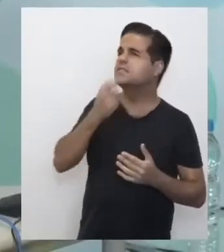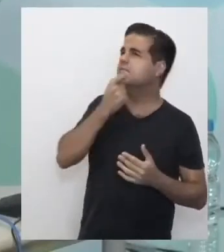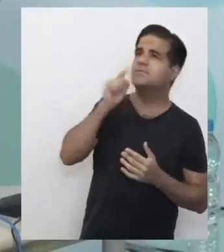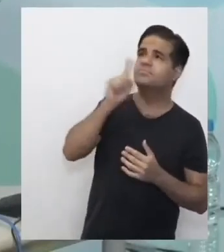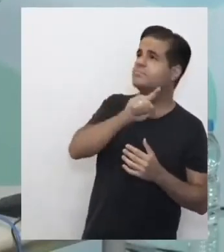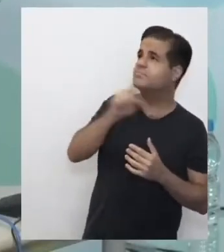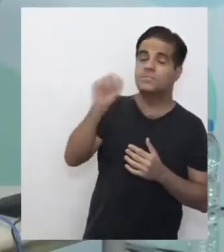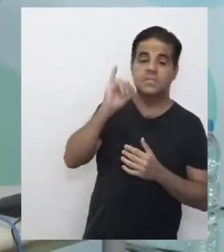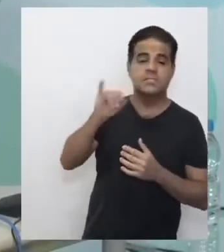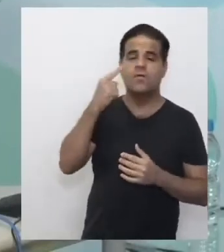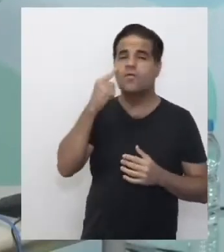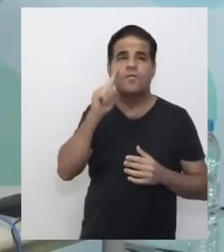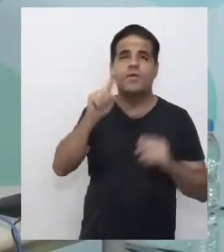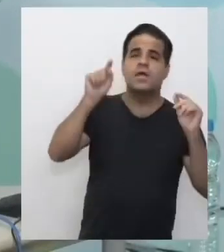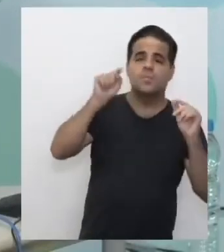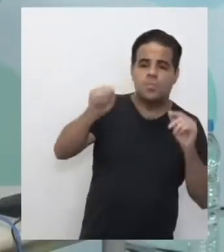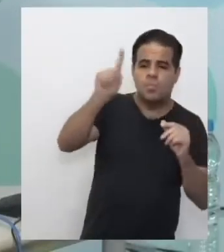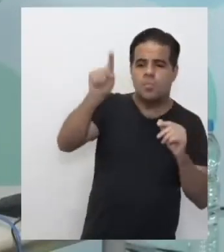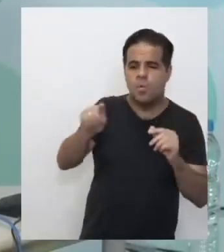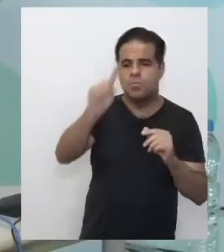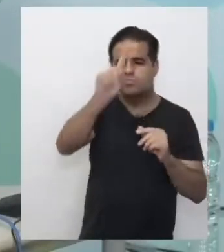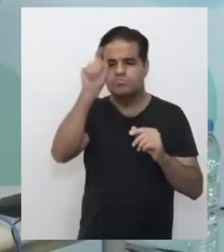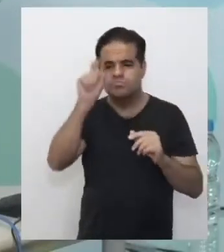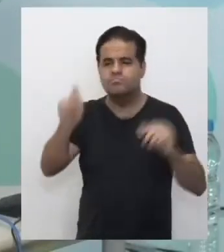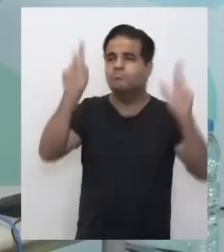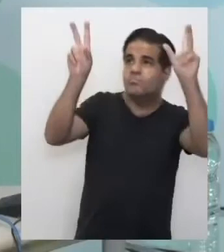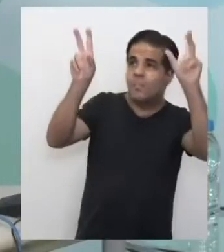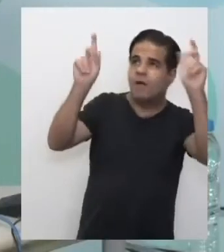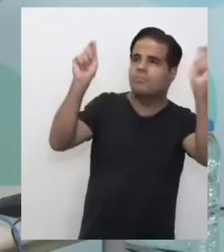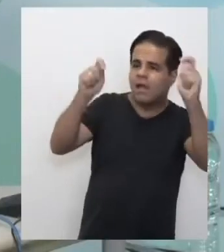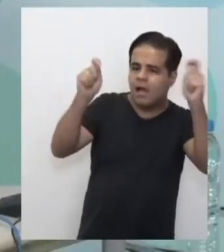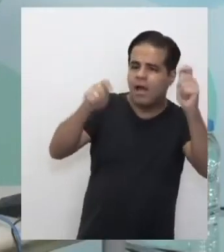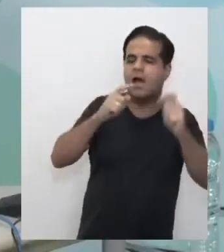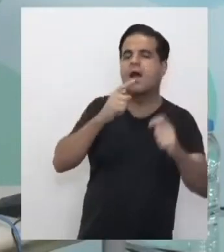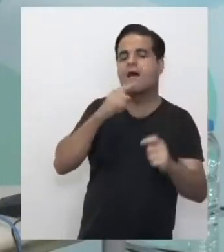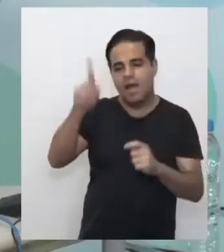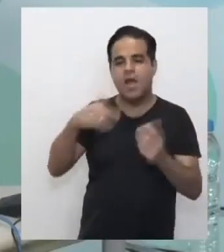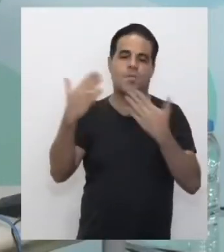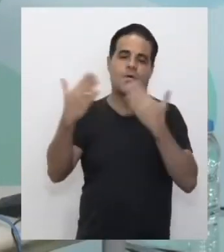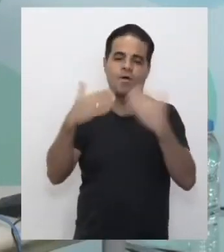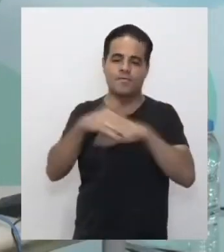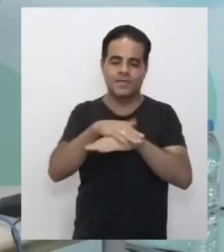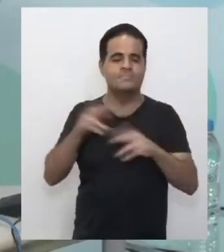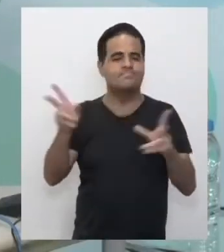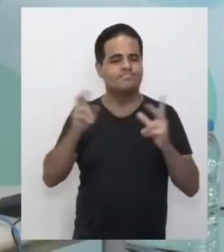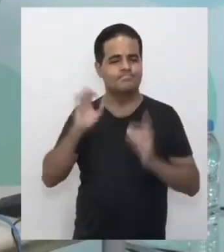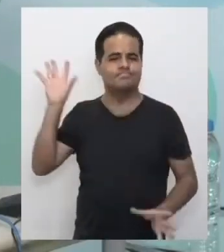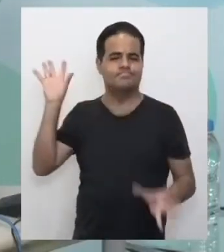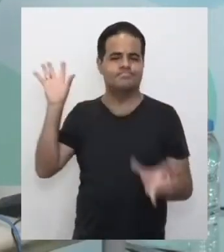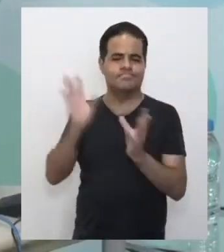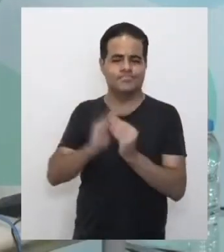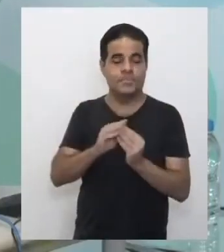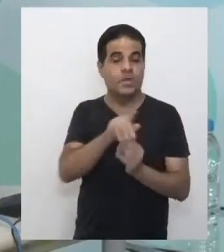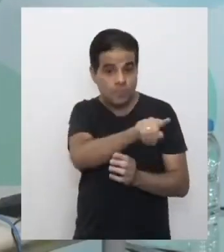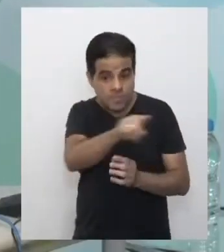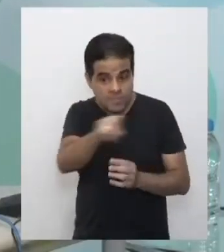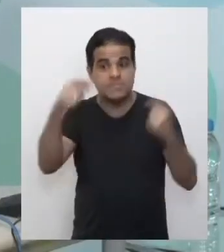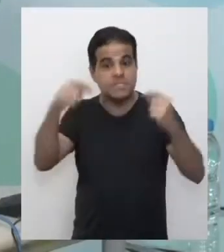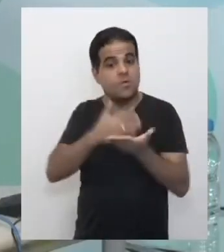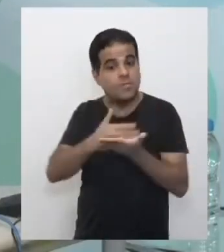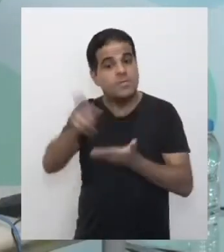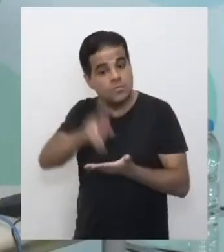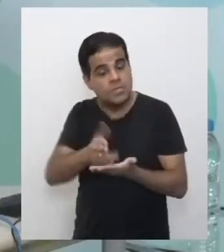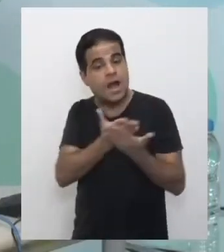para olhar os sinais, a pontuação, eu já consigo identificar que isso é uma conversation. E é isso que vocês têm que começar a usar para as aulas de inglês.